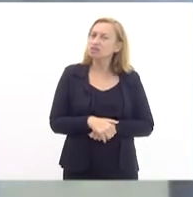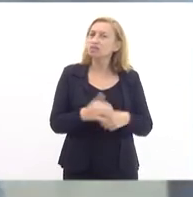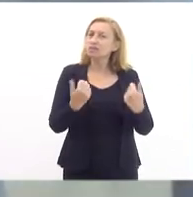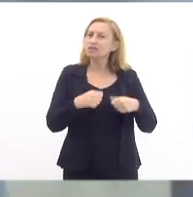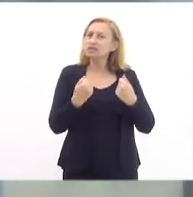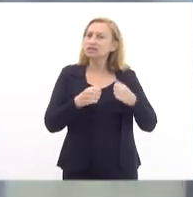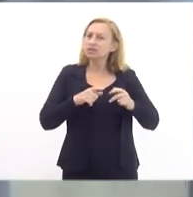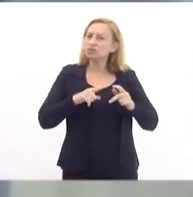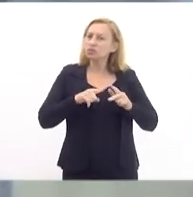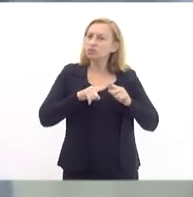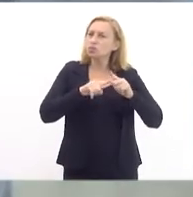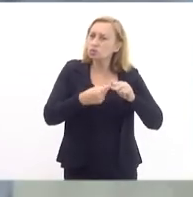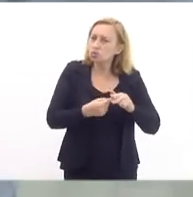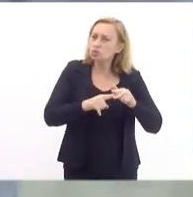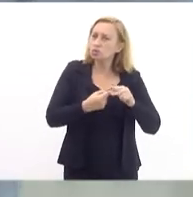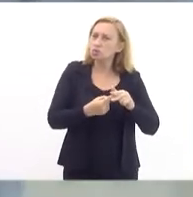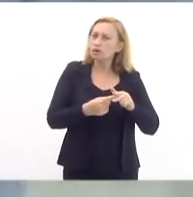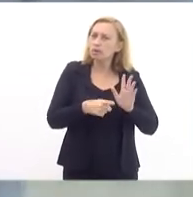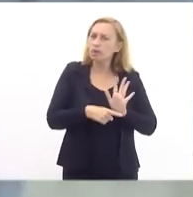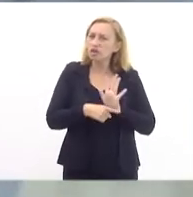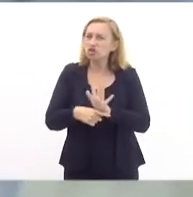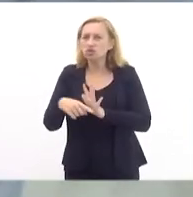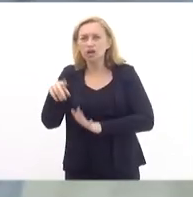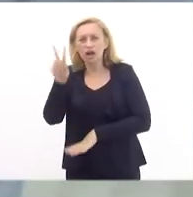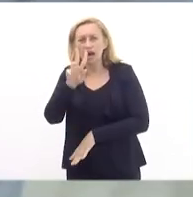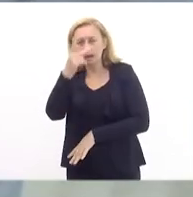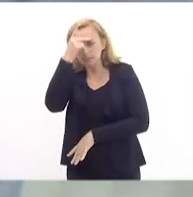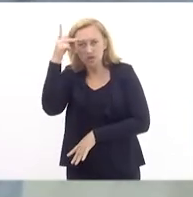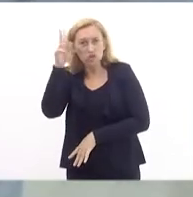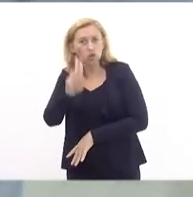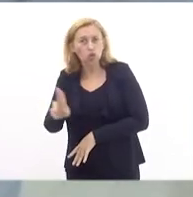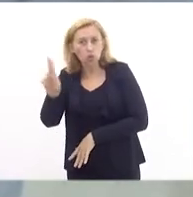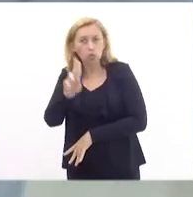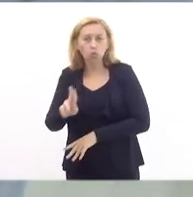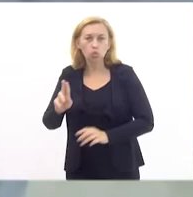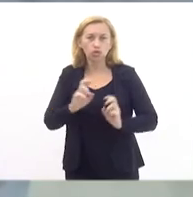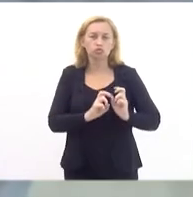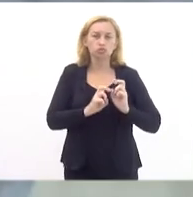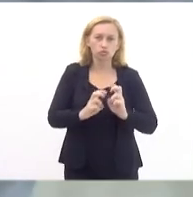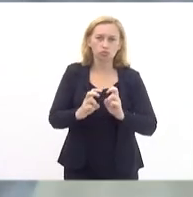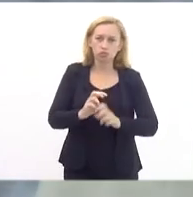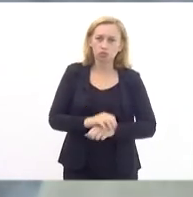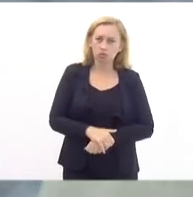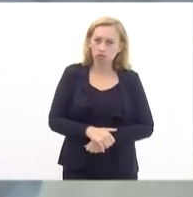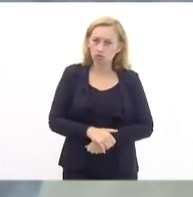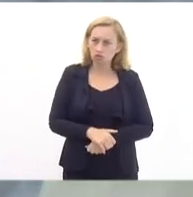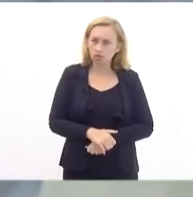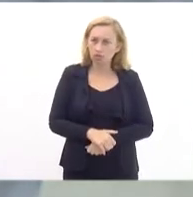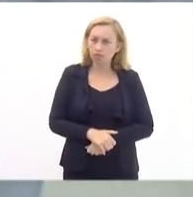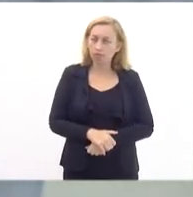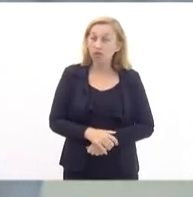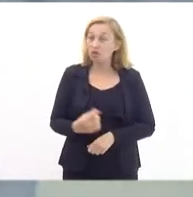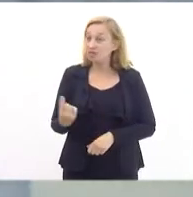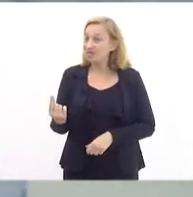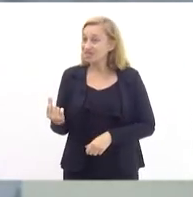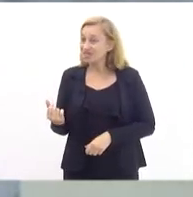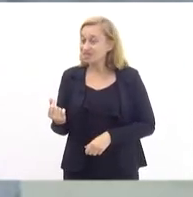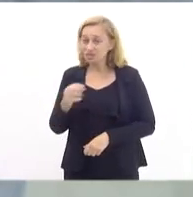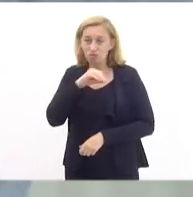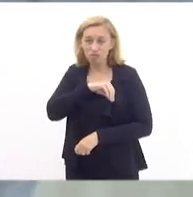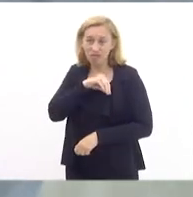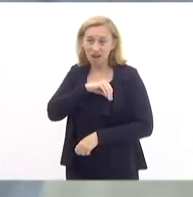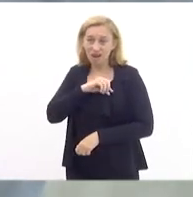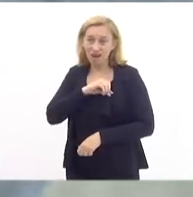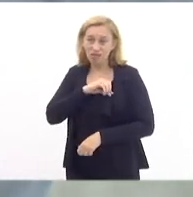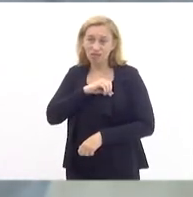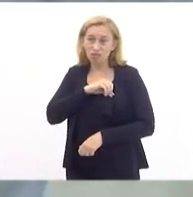constrangimento para o usuário. O usuário tem acréscimo de salário. Porque a Kátia